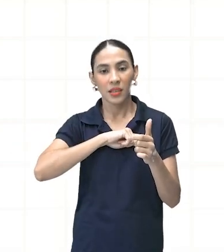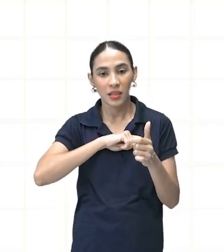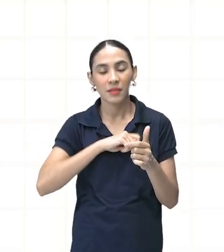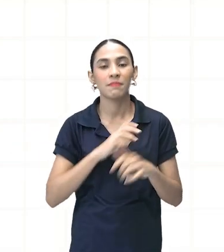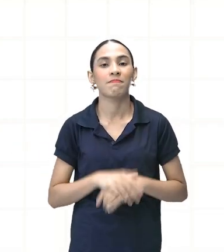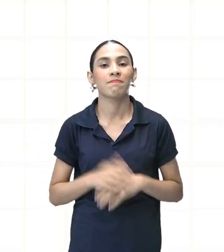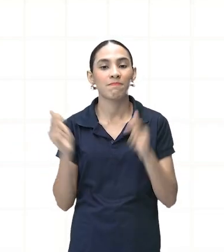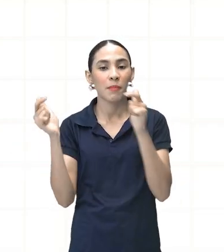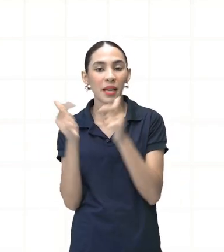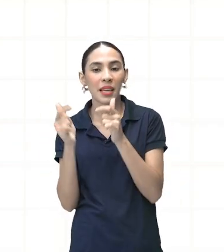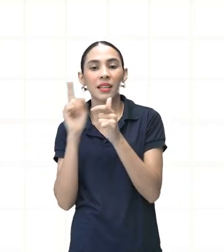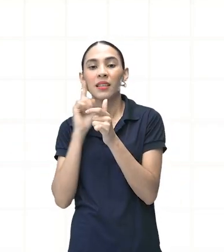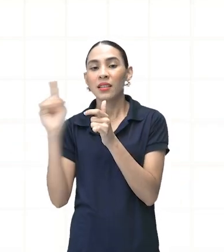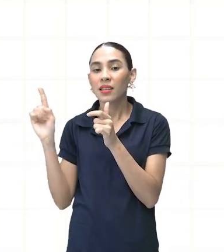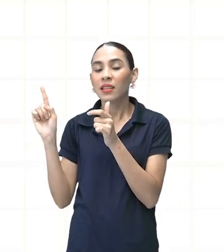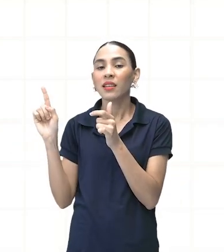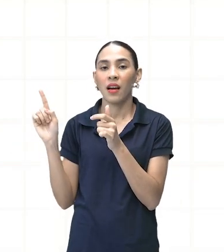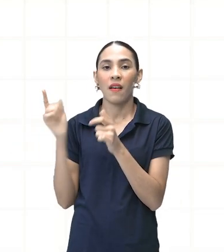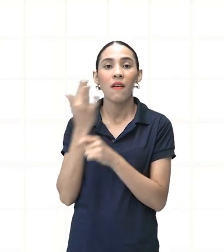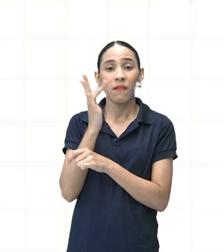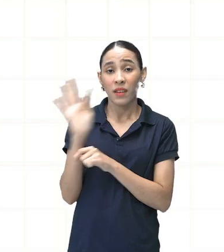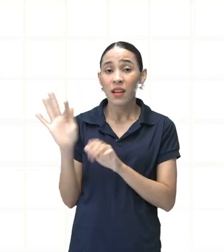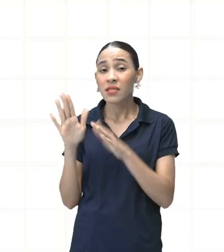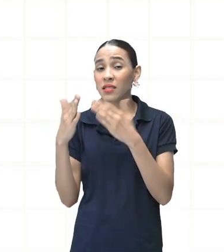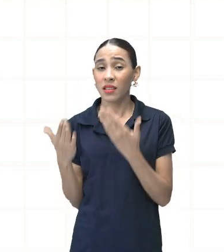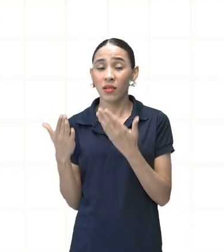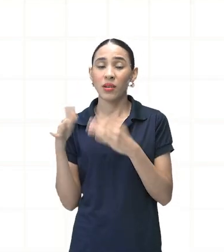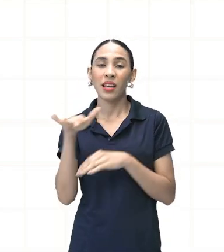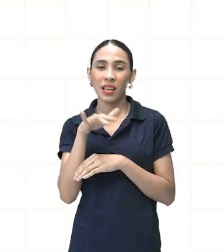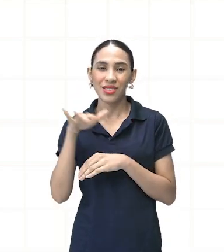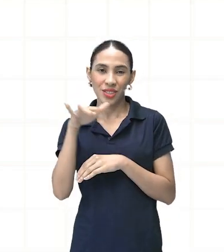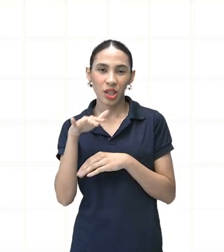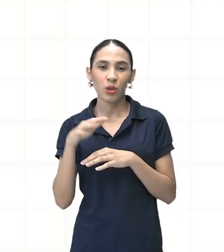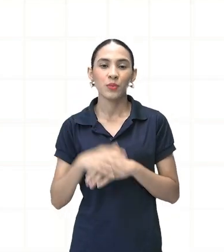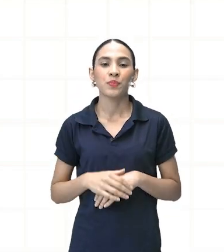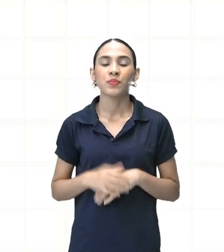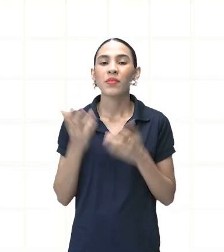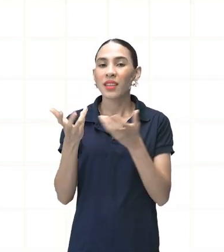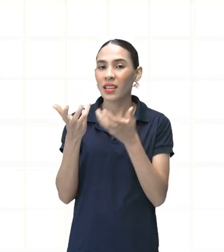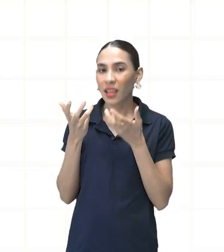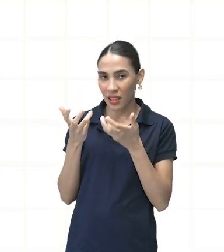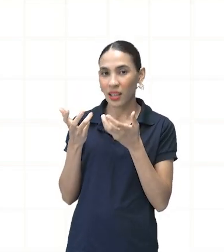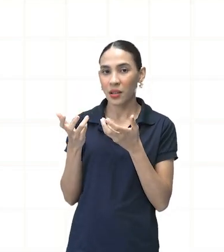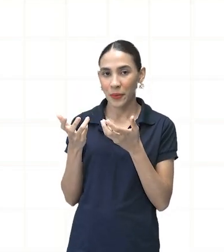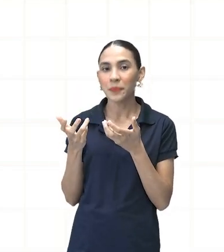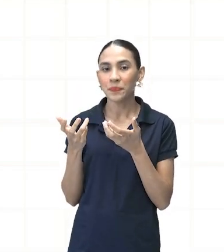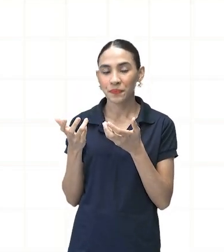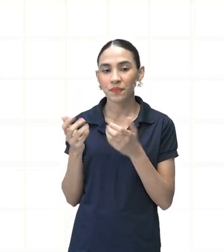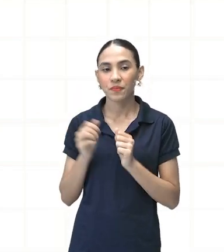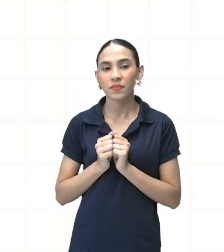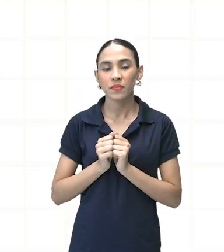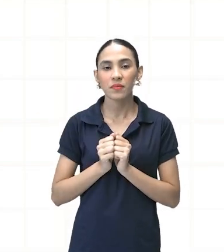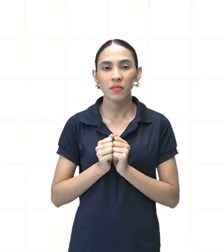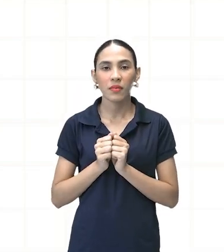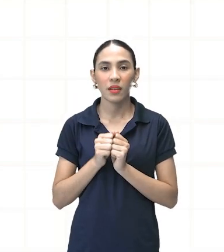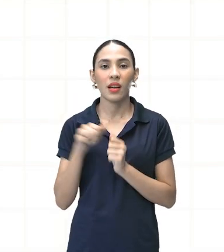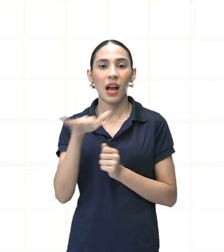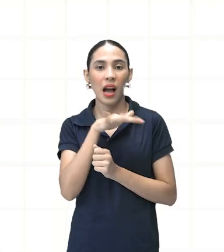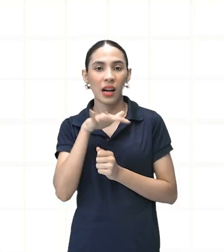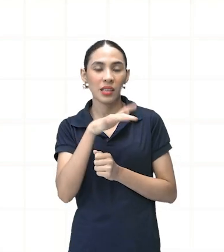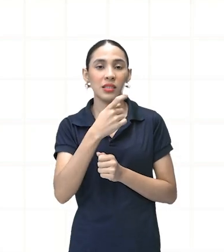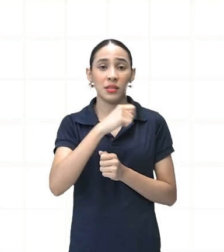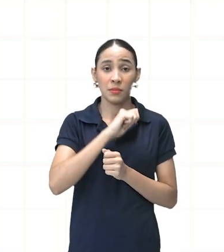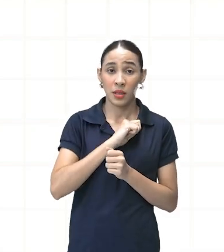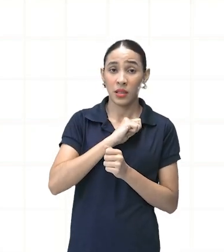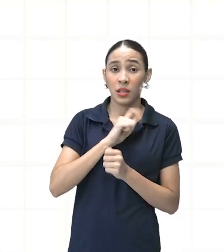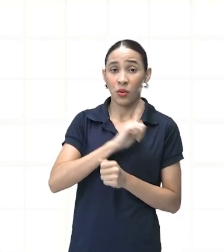essa pequena parte na França. Então, essa região que eles acabam querendo, né? Tanto da parte da